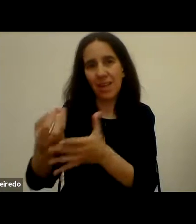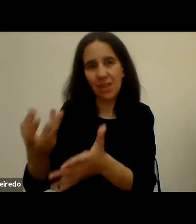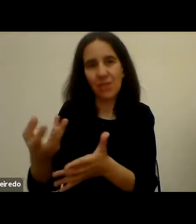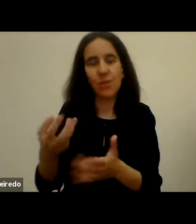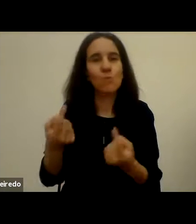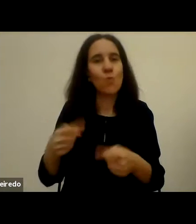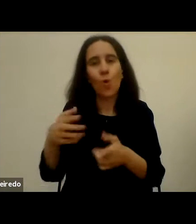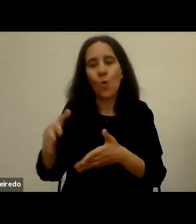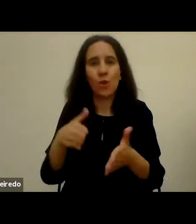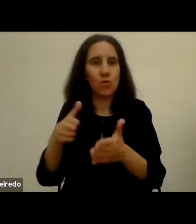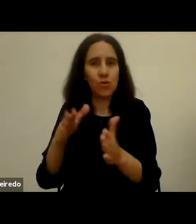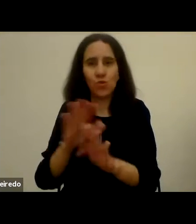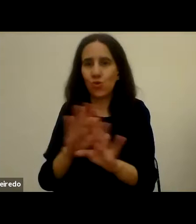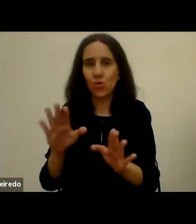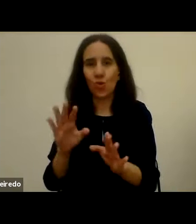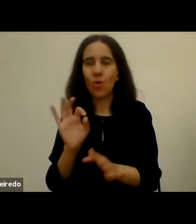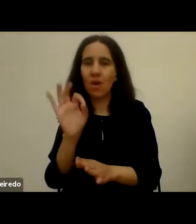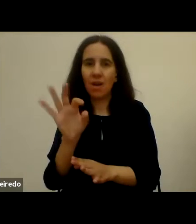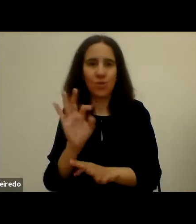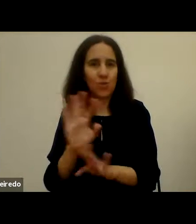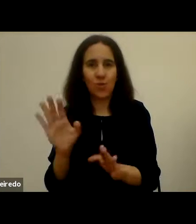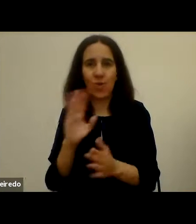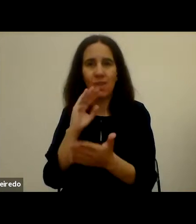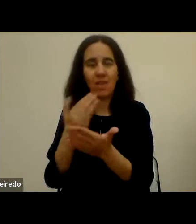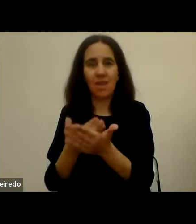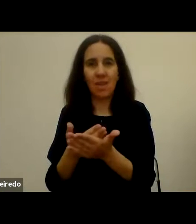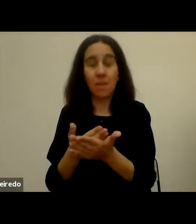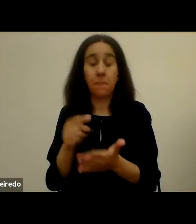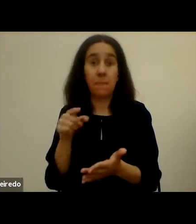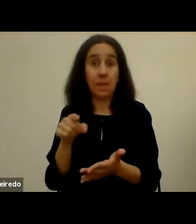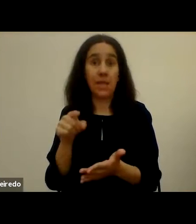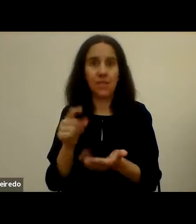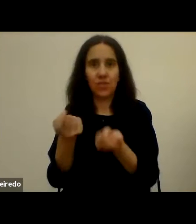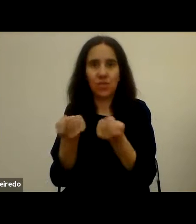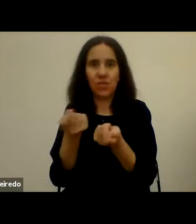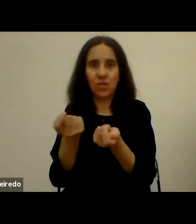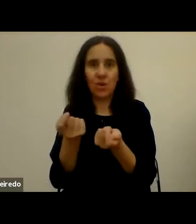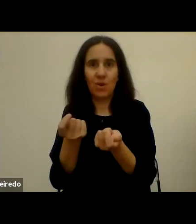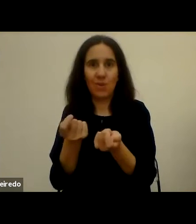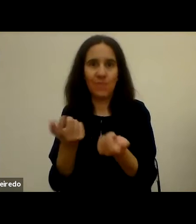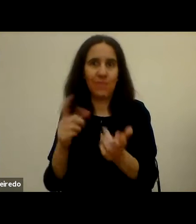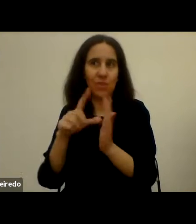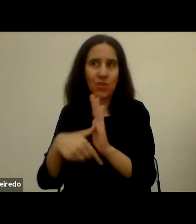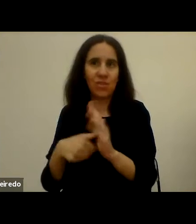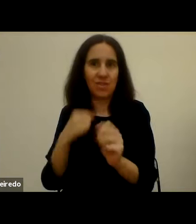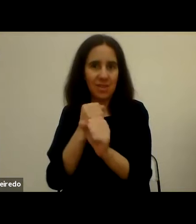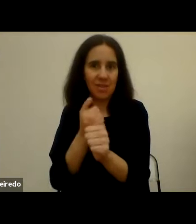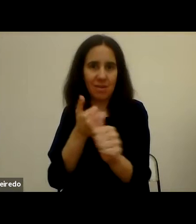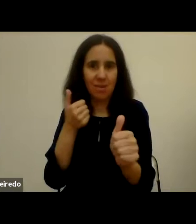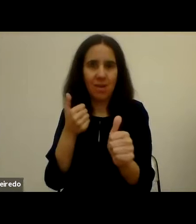apenas orientações, são apenas indirizos para esta gestão de projetos em